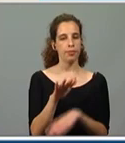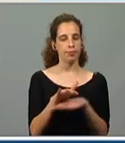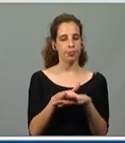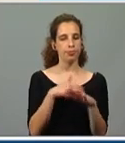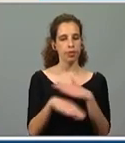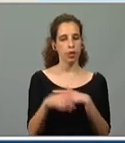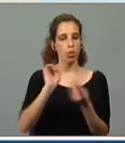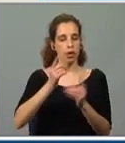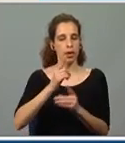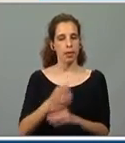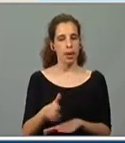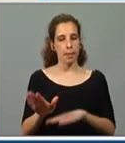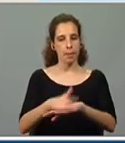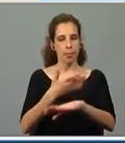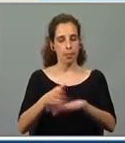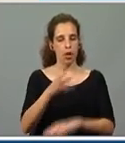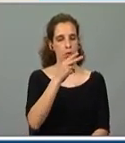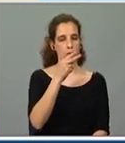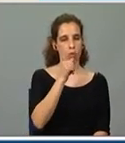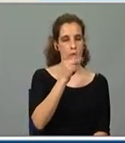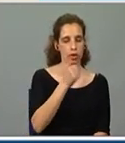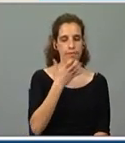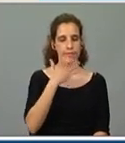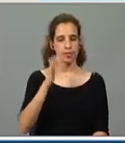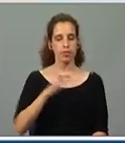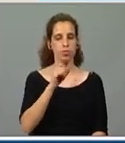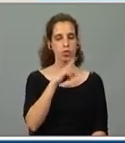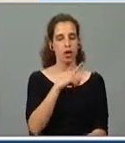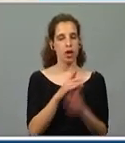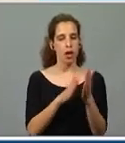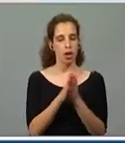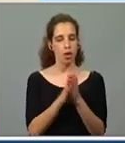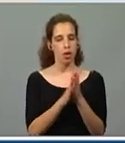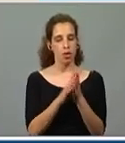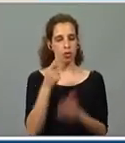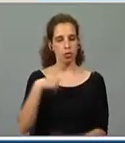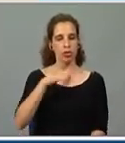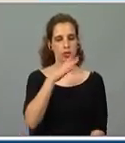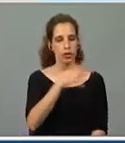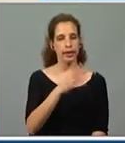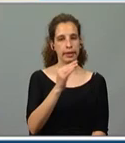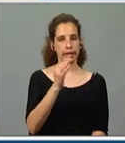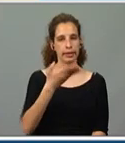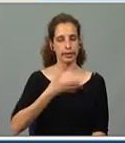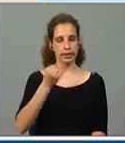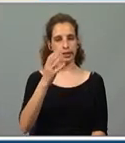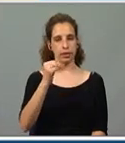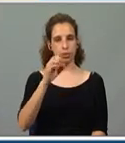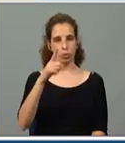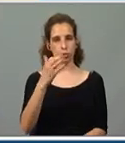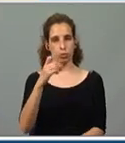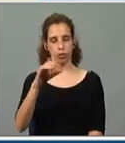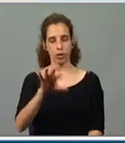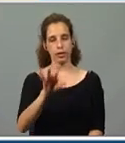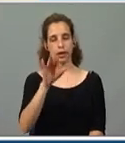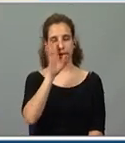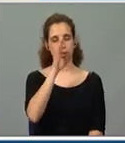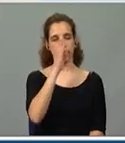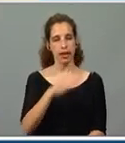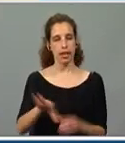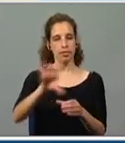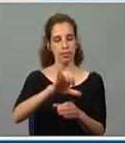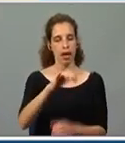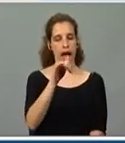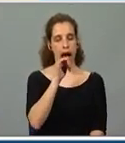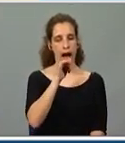para separar o sal da areia? Podemos recorrer àquilo que nós chamamos que é uma dissolução seletiva. Se adicionarmos